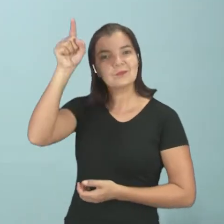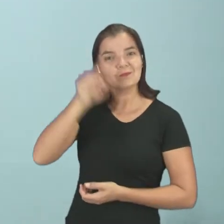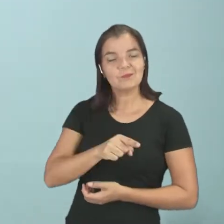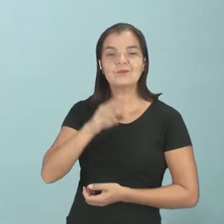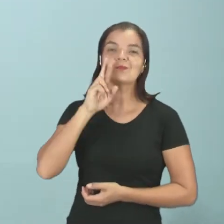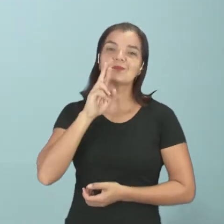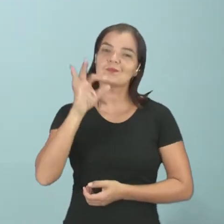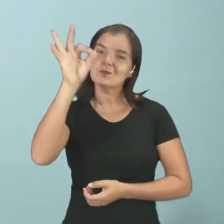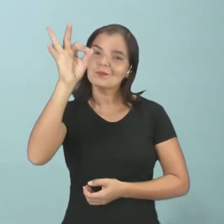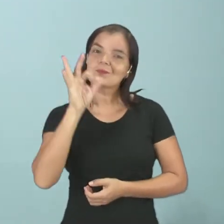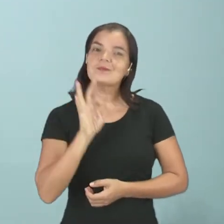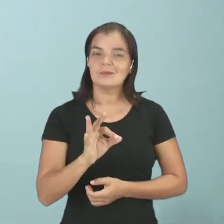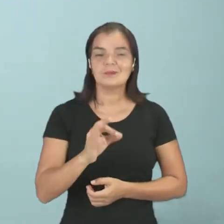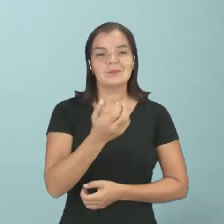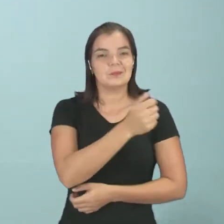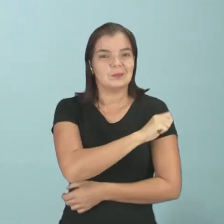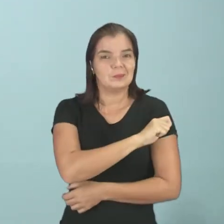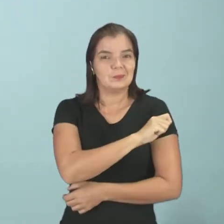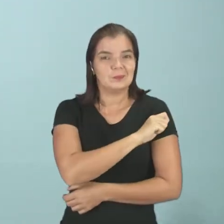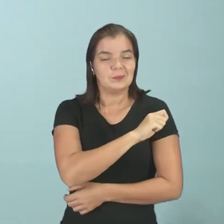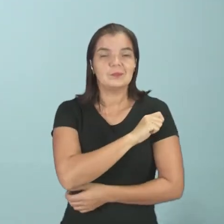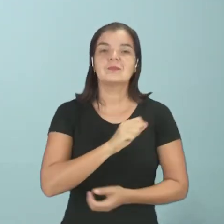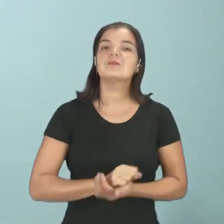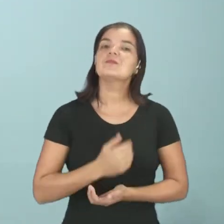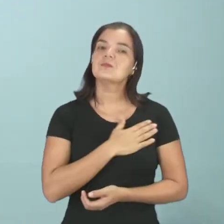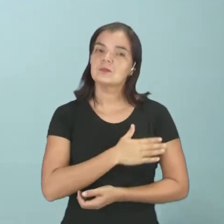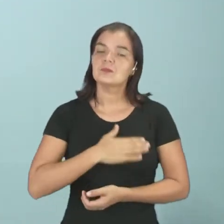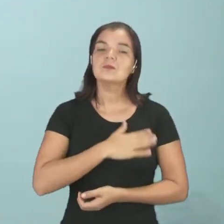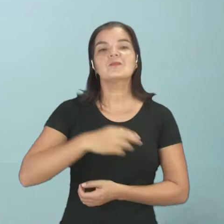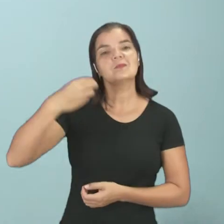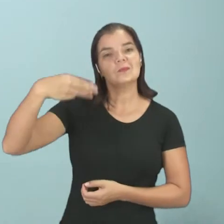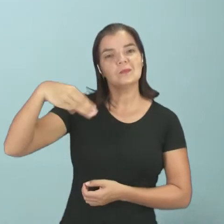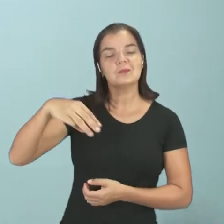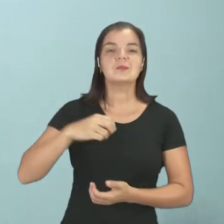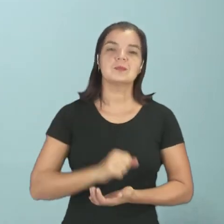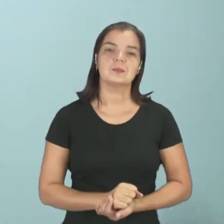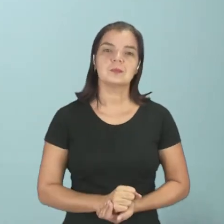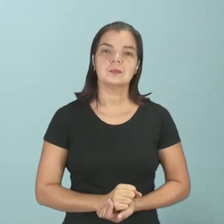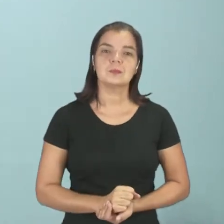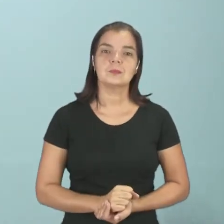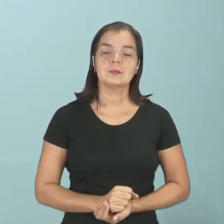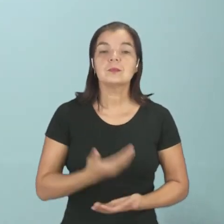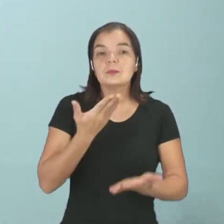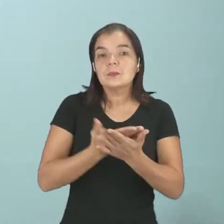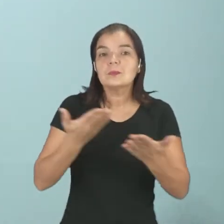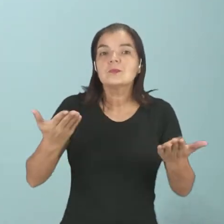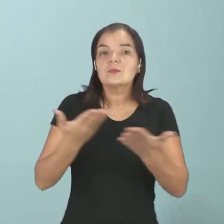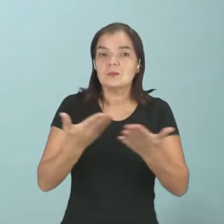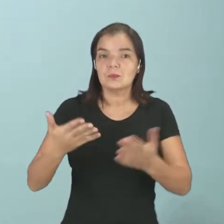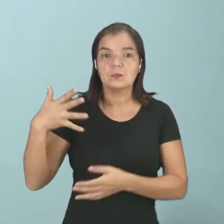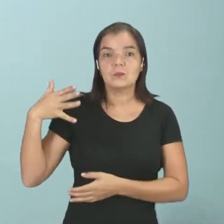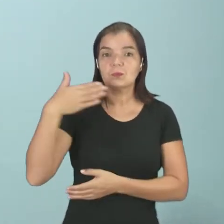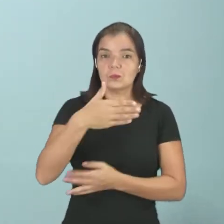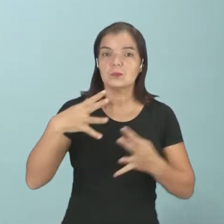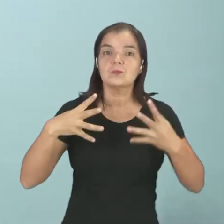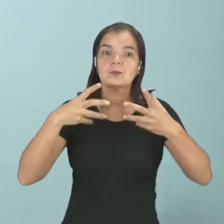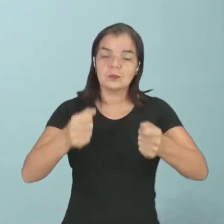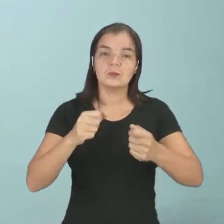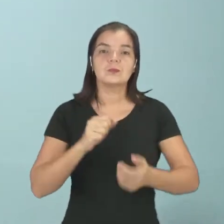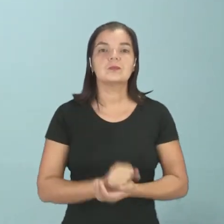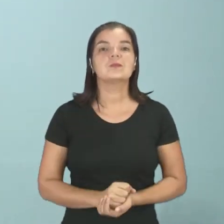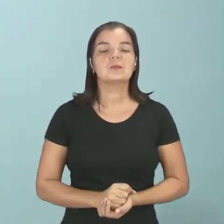encontrará o percentual de alunos que gostam de matemática, ok? A nossa aula de hoje é sobre frequência